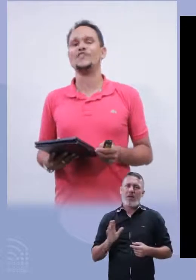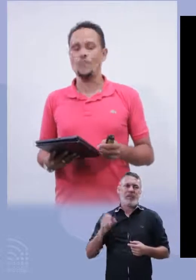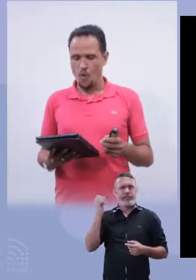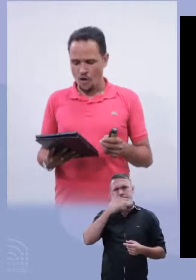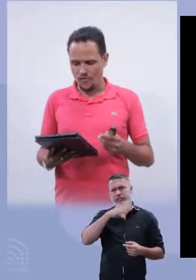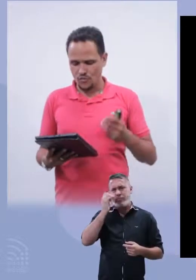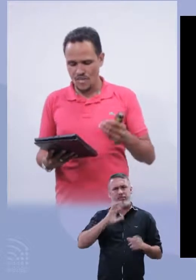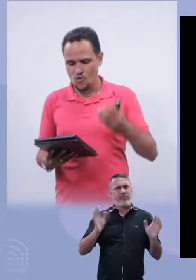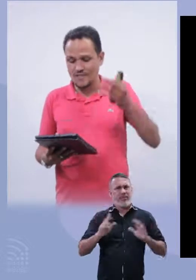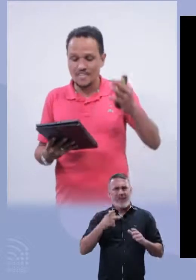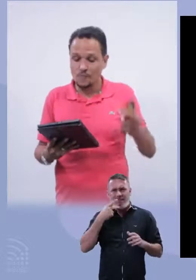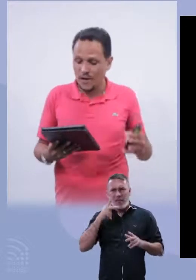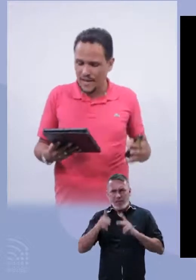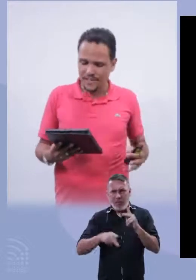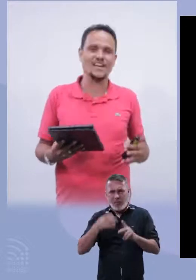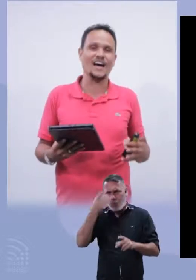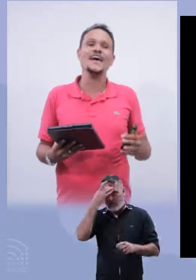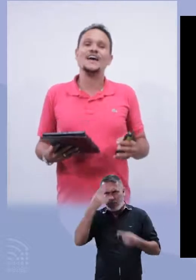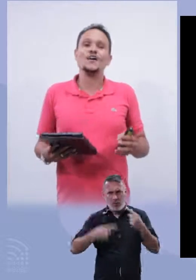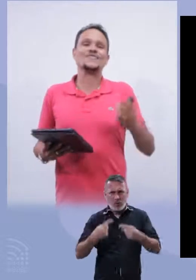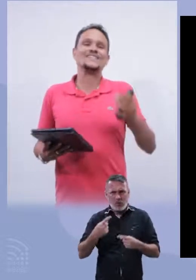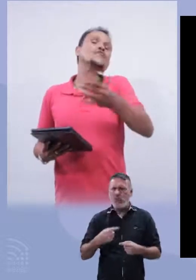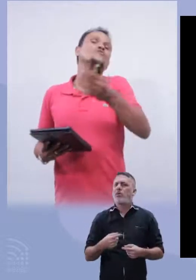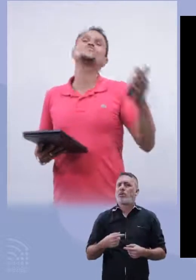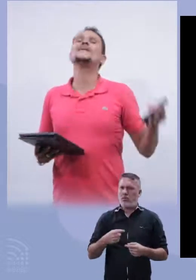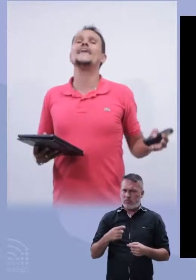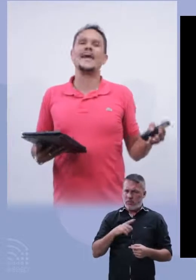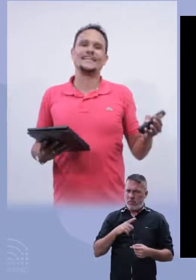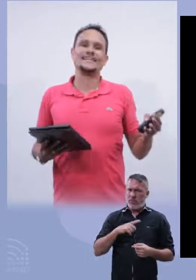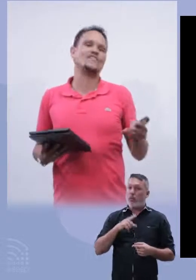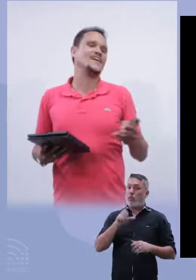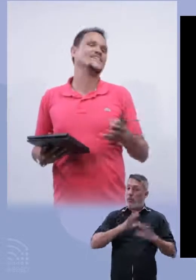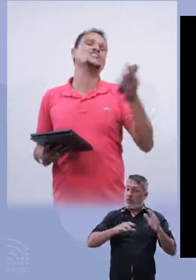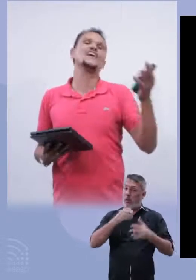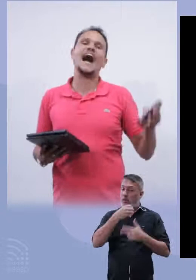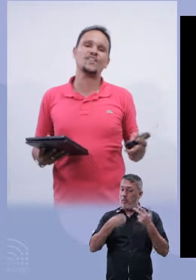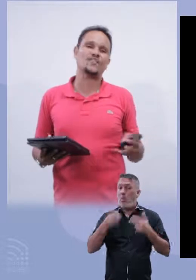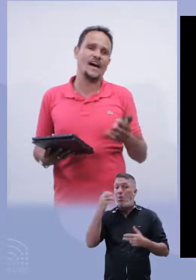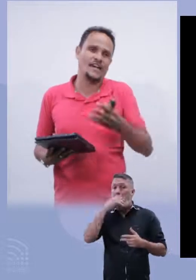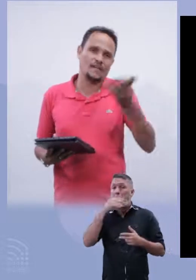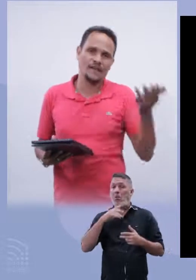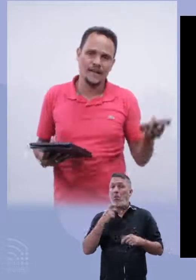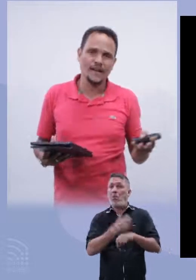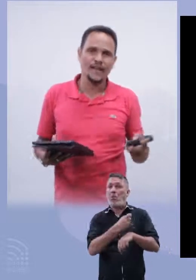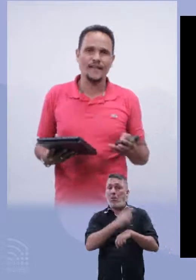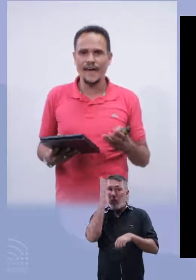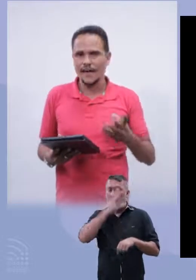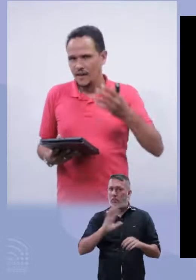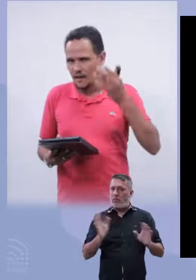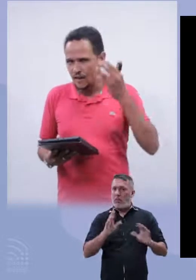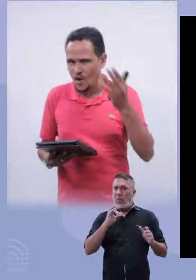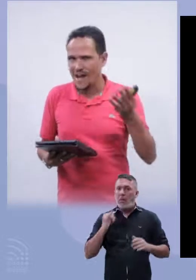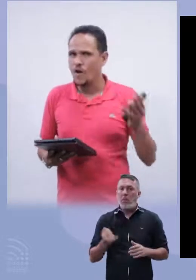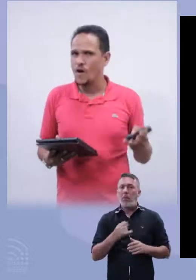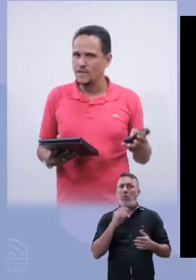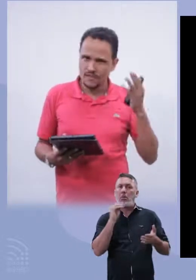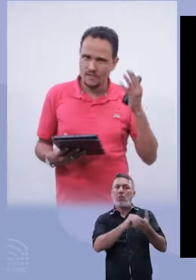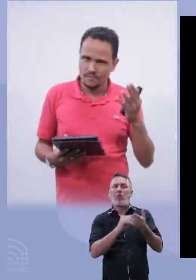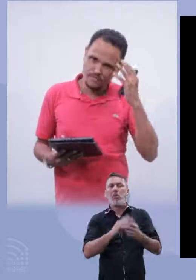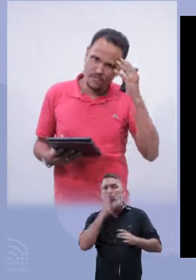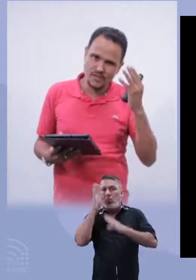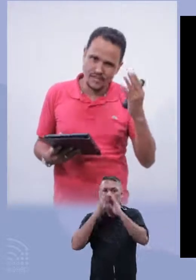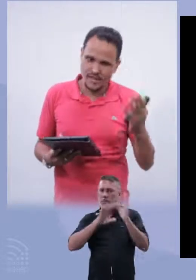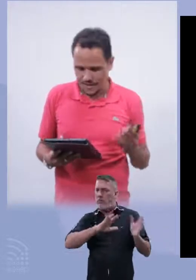exagerando falar que o povo não tinha consciência política. Cuidado com isso no Enem, tá? Não vai exagerar e não vai também, né, colocar